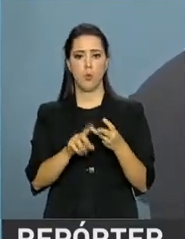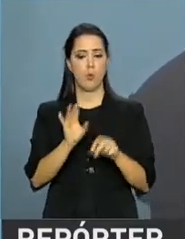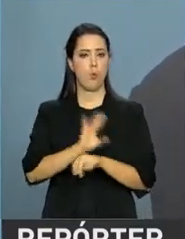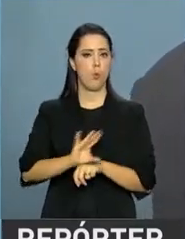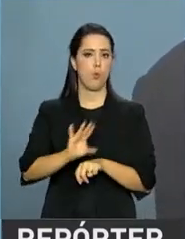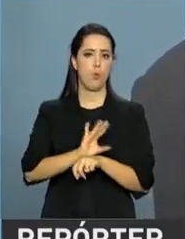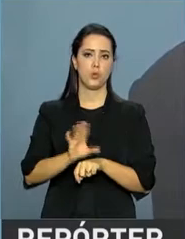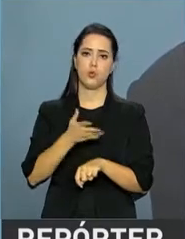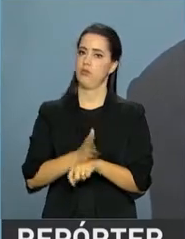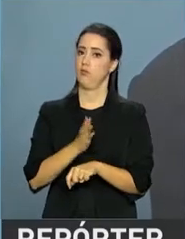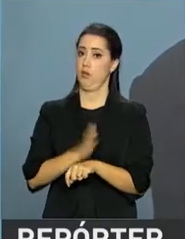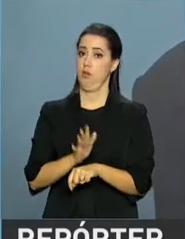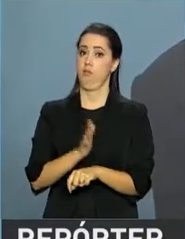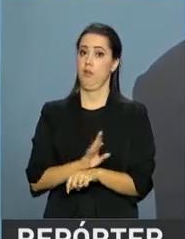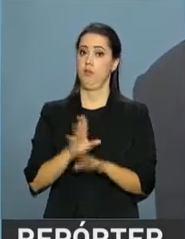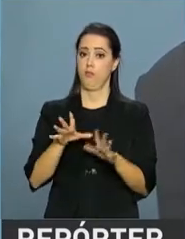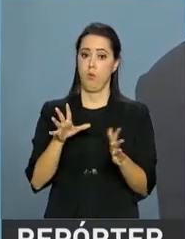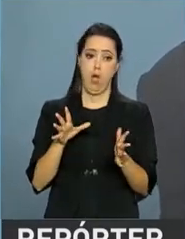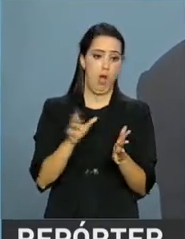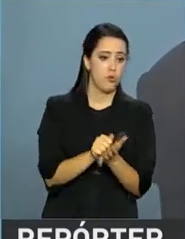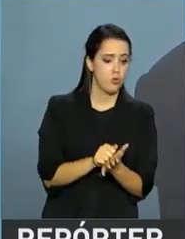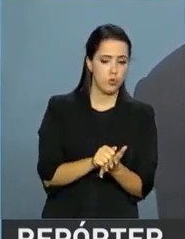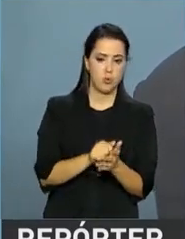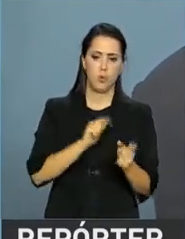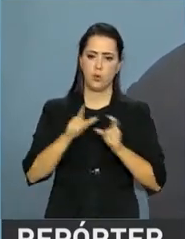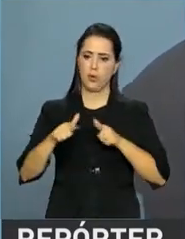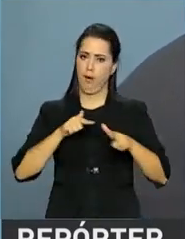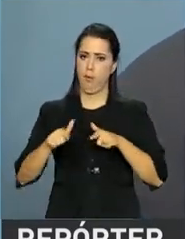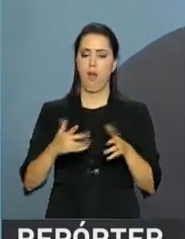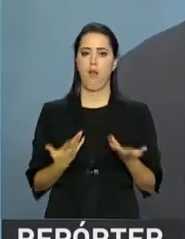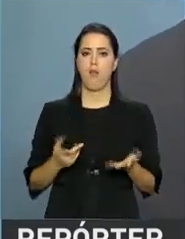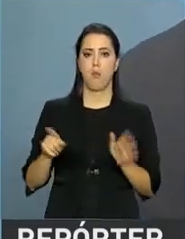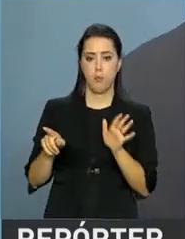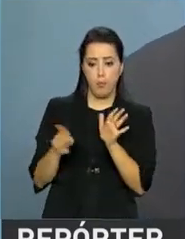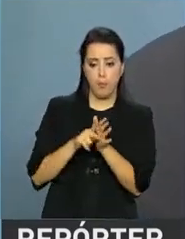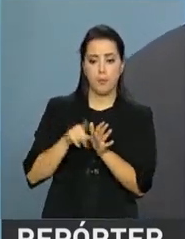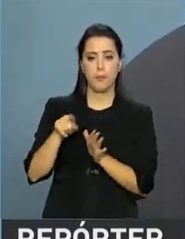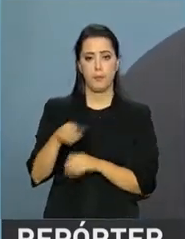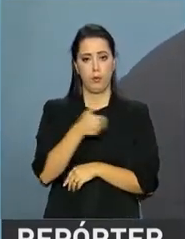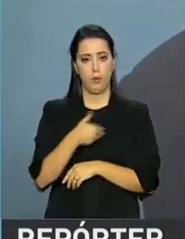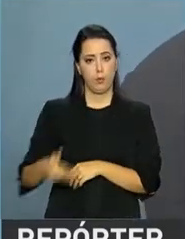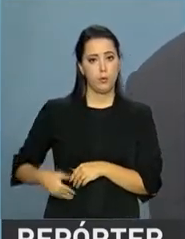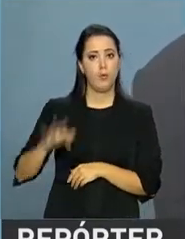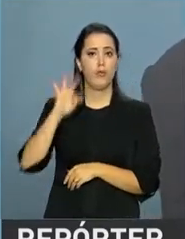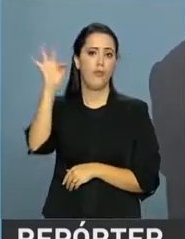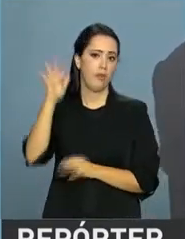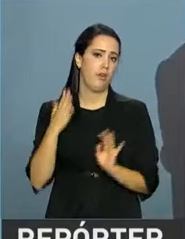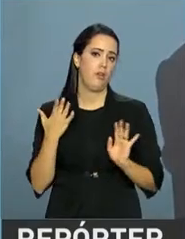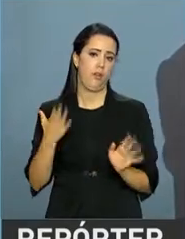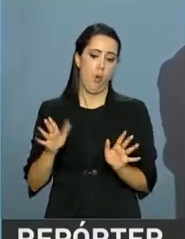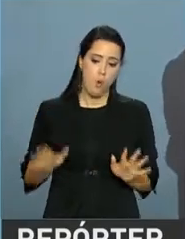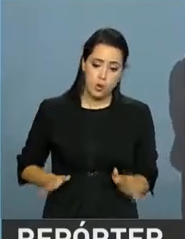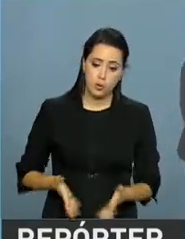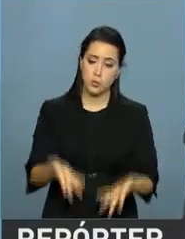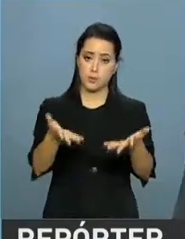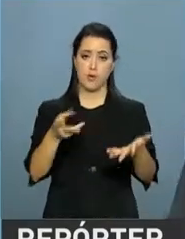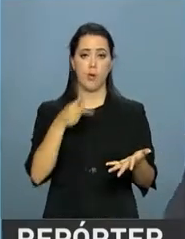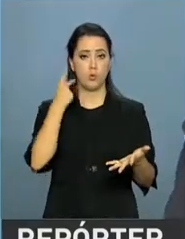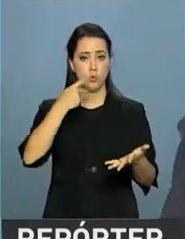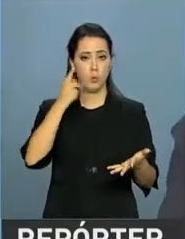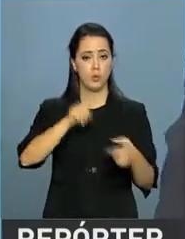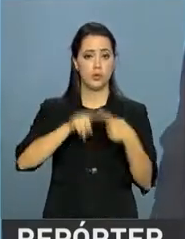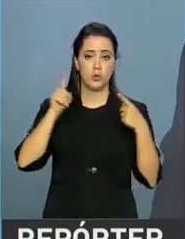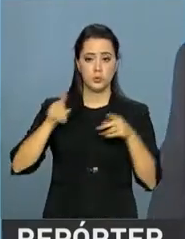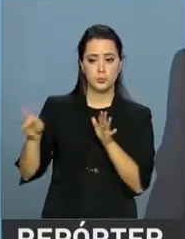enfim assuma uma contrapartida porque esse é o papel da união federal ainda o chão de políticas e evidentemente